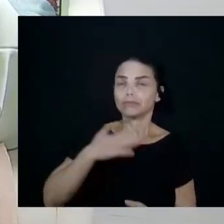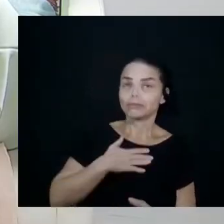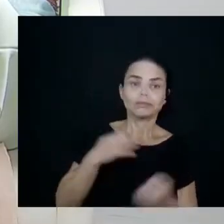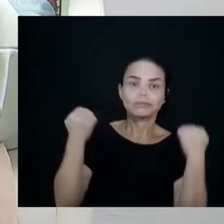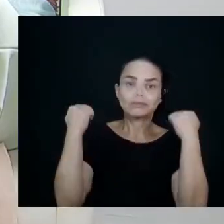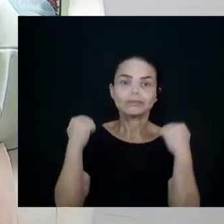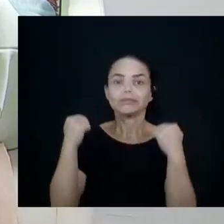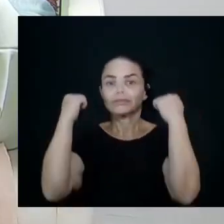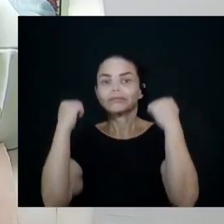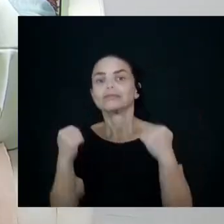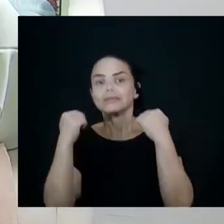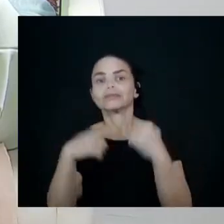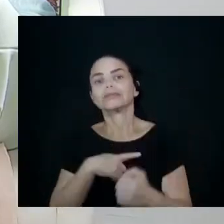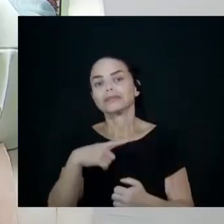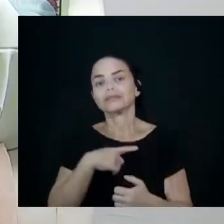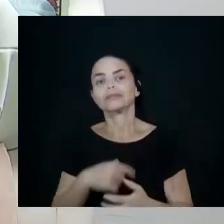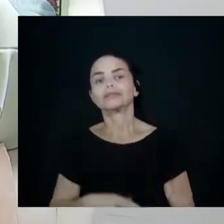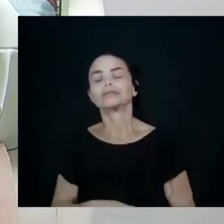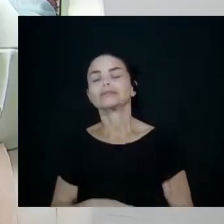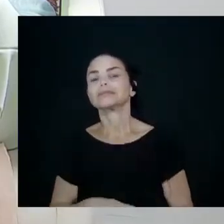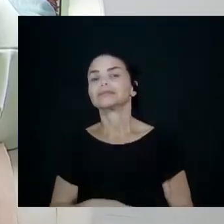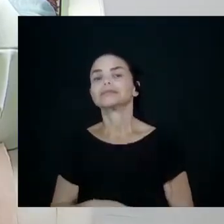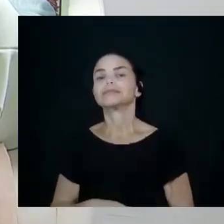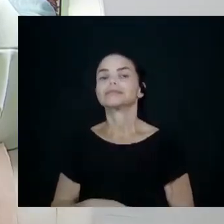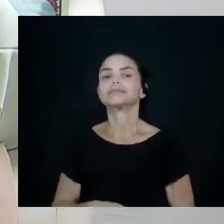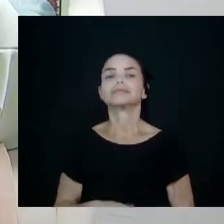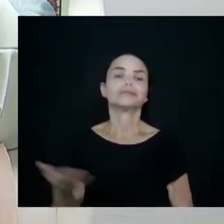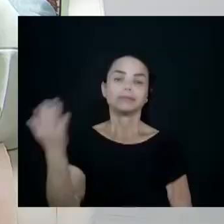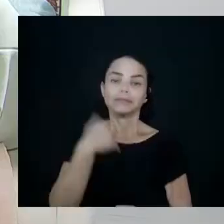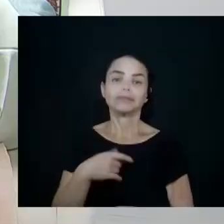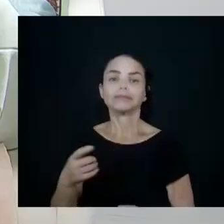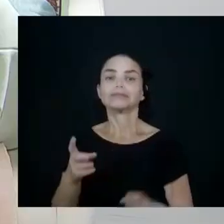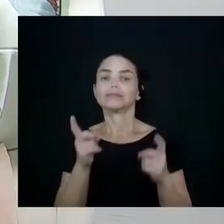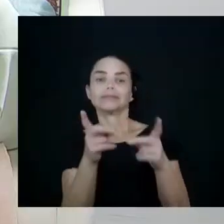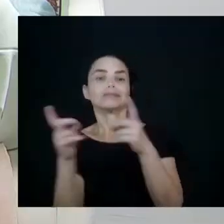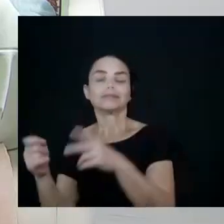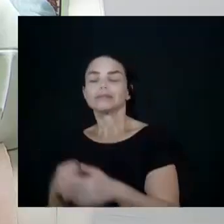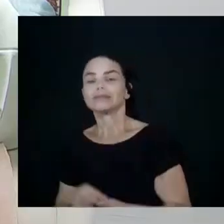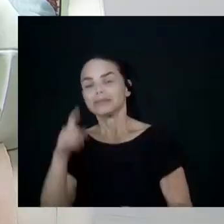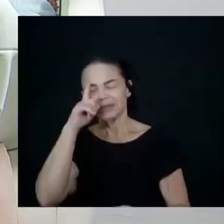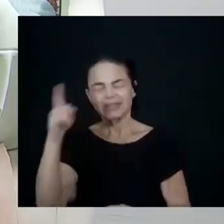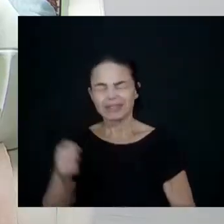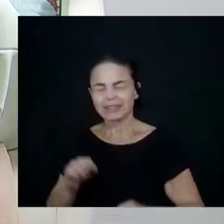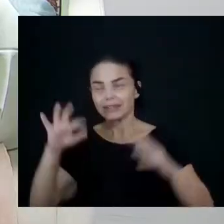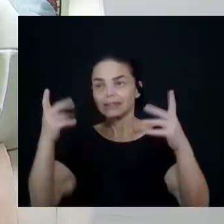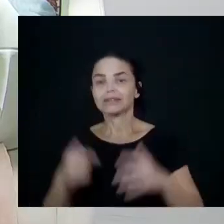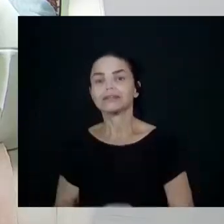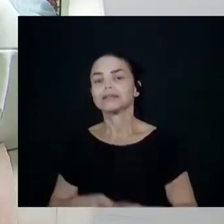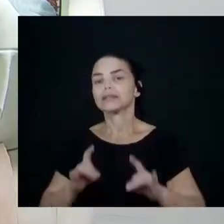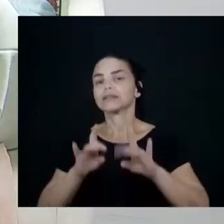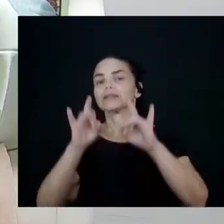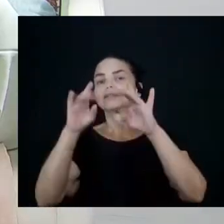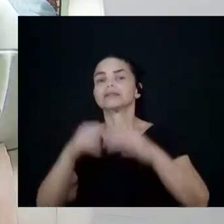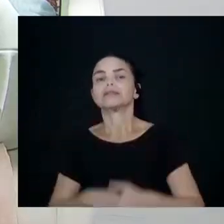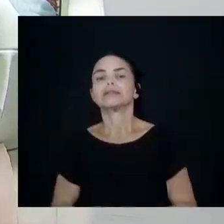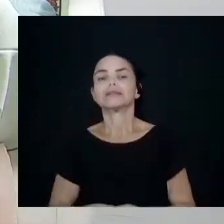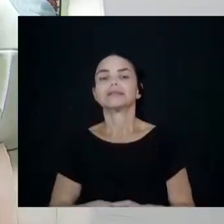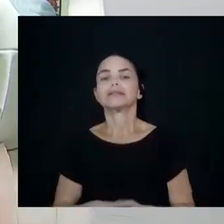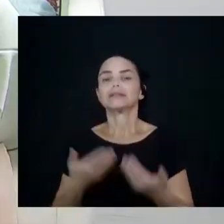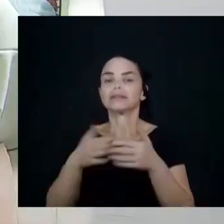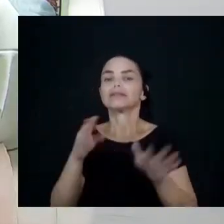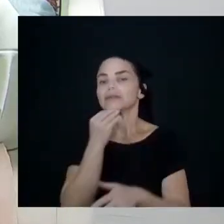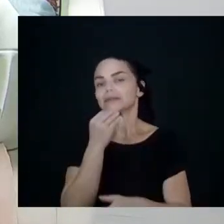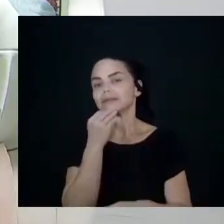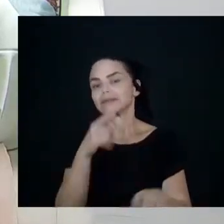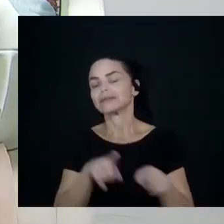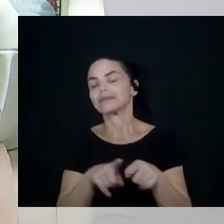na minha academia vai ter tal coisa, se você vende, você pode levar um dia de um evento específico, sempre